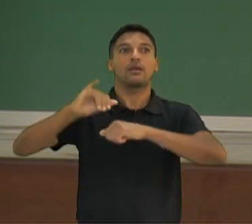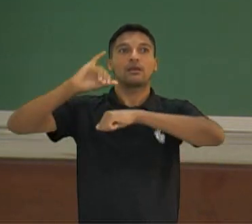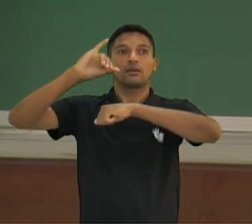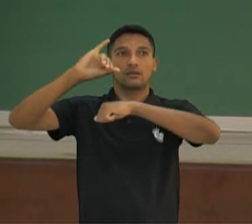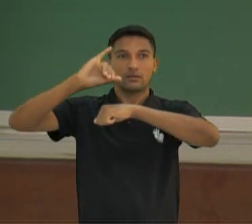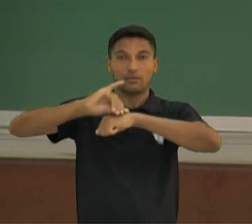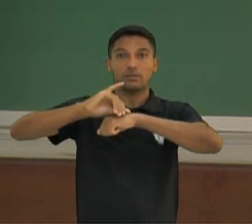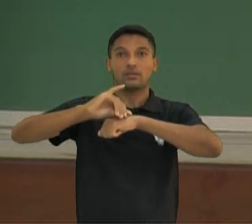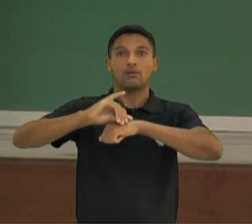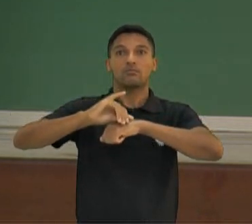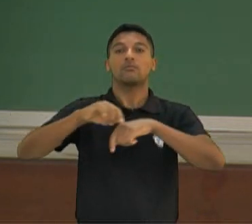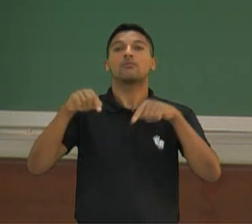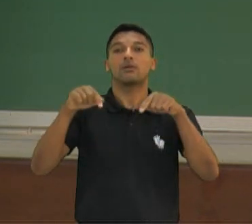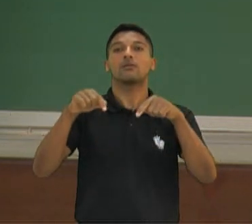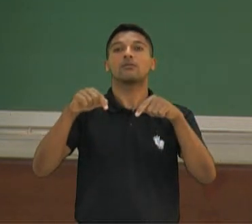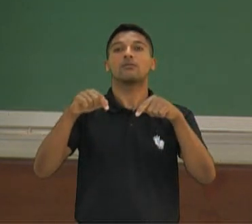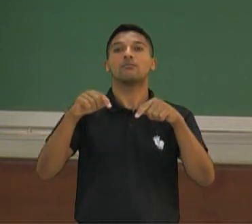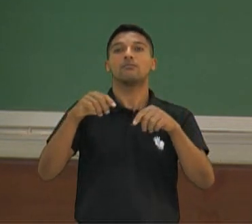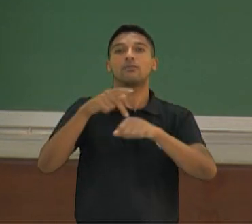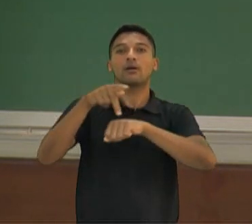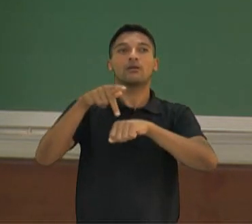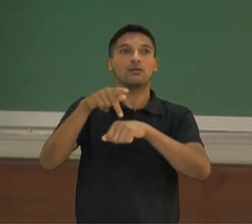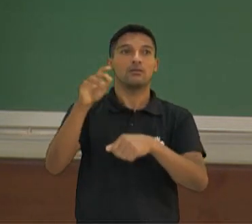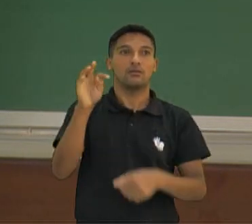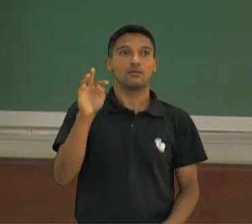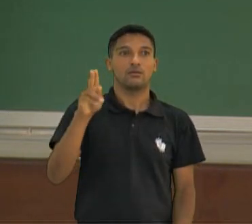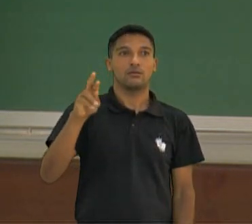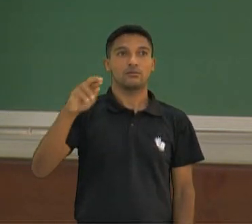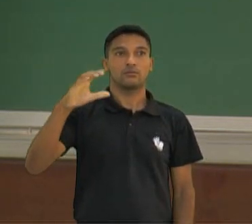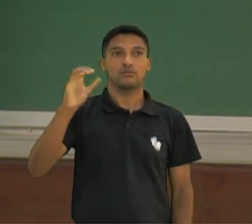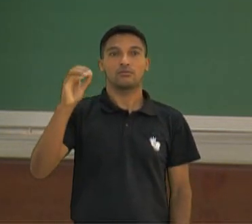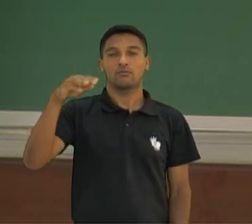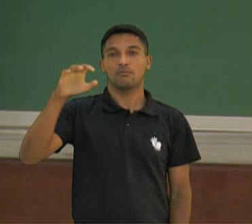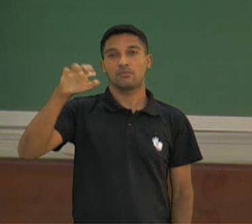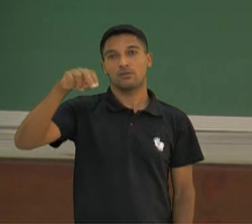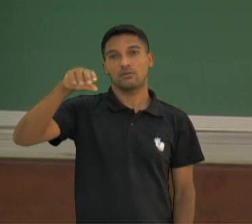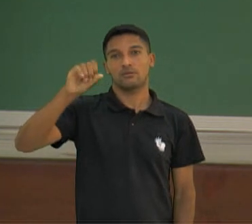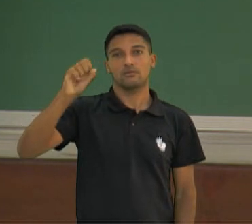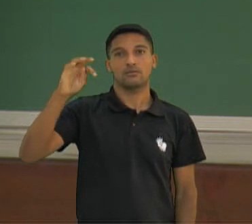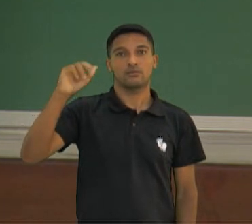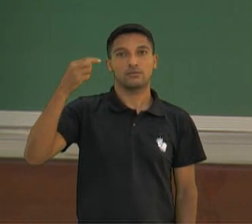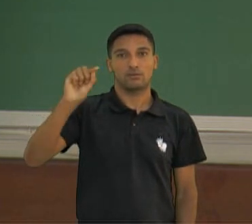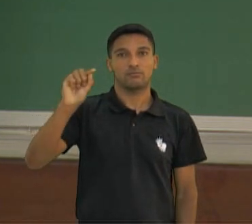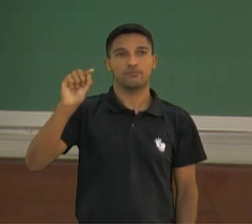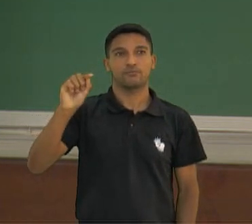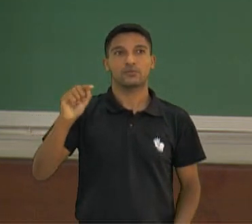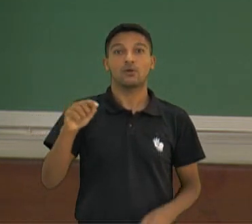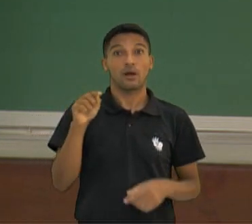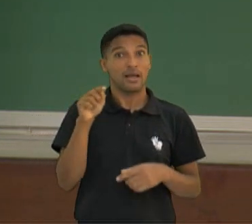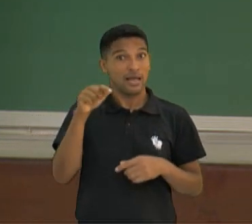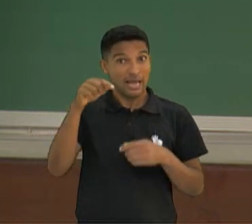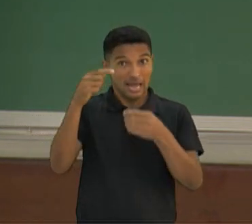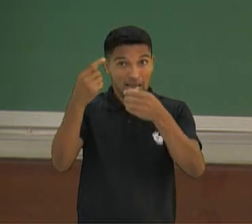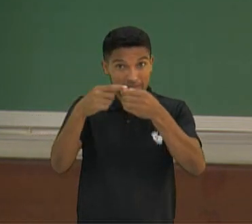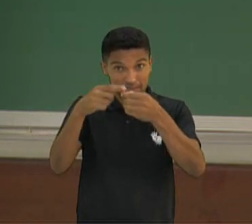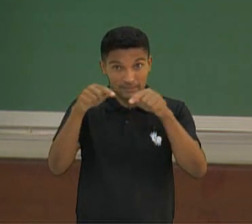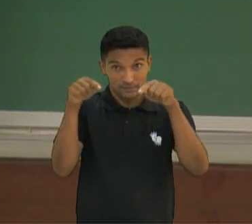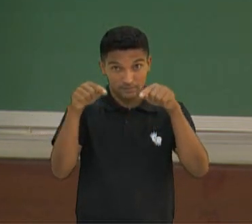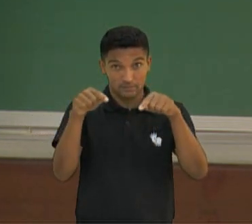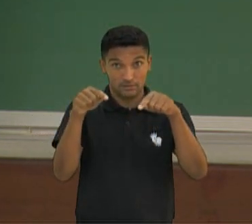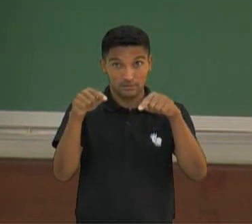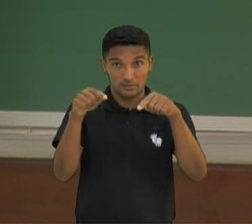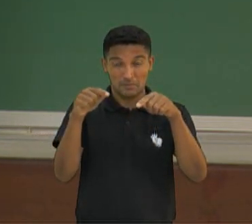Turcomenistão. Essas cidades também, por esse domínio da União Soviética, manteve muitos prédios lá históricos, né, edificações